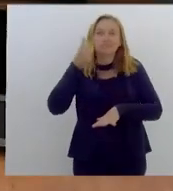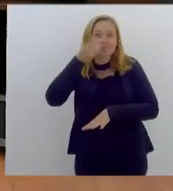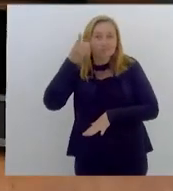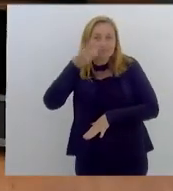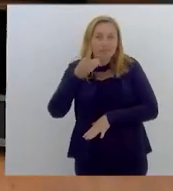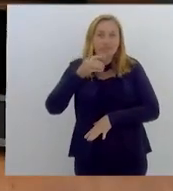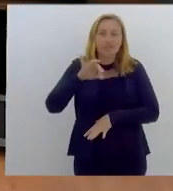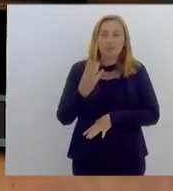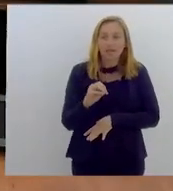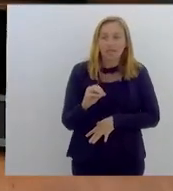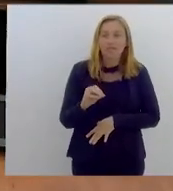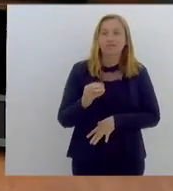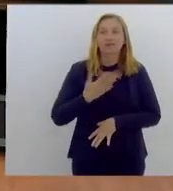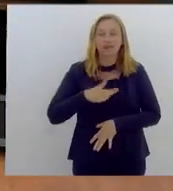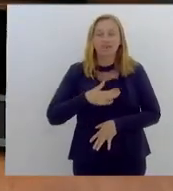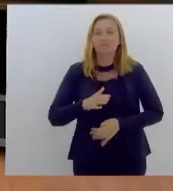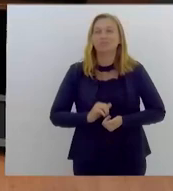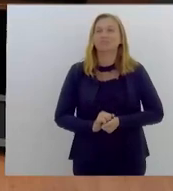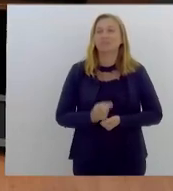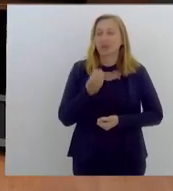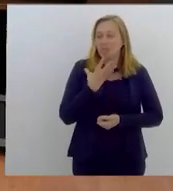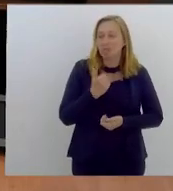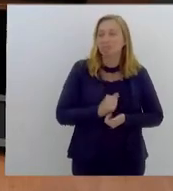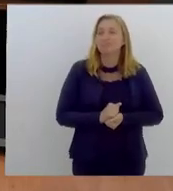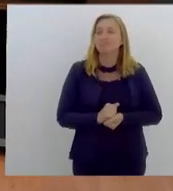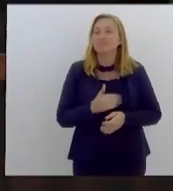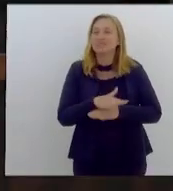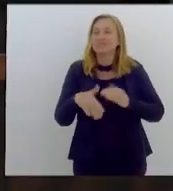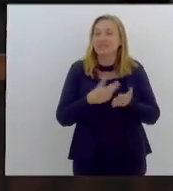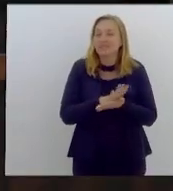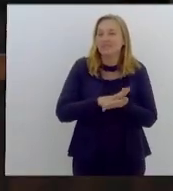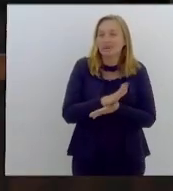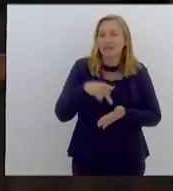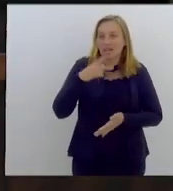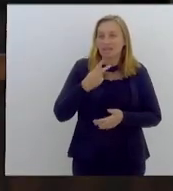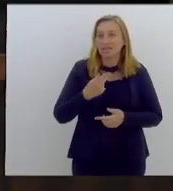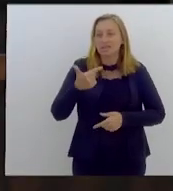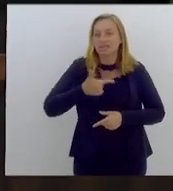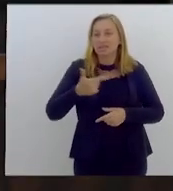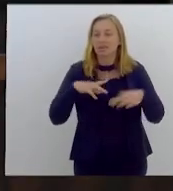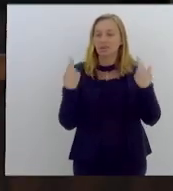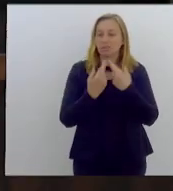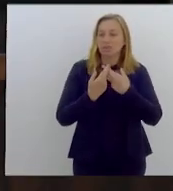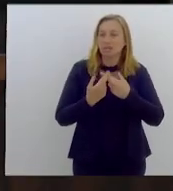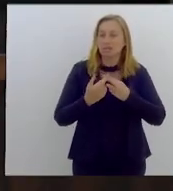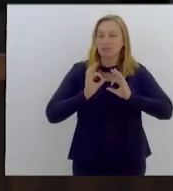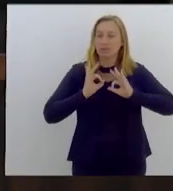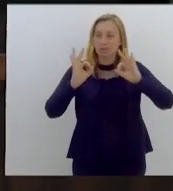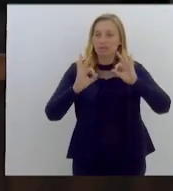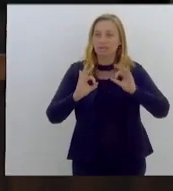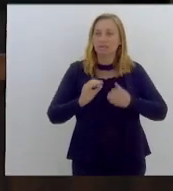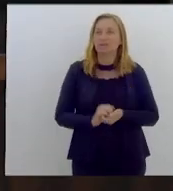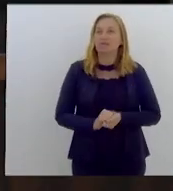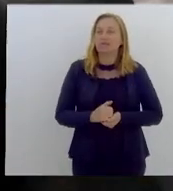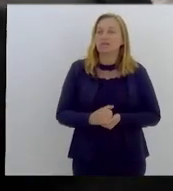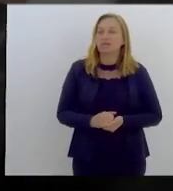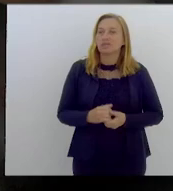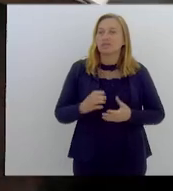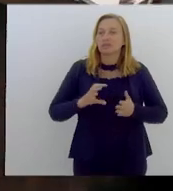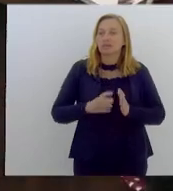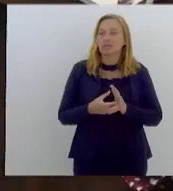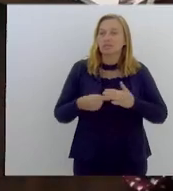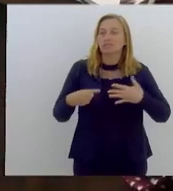Calma, deputado Marquinhos. Depois da votação em bloco. Tá bom, então. Então, nada mais a tratar na segunda sessão extraordinária, mesmo está encerrado. Presidente, apenas consignar a bancada do